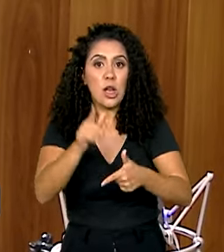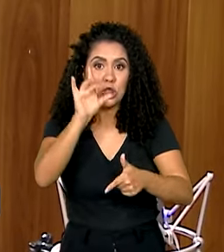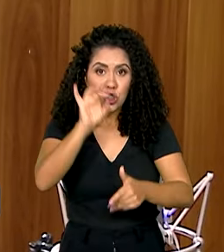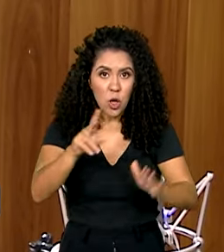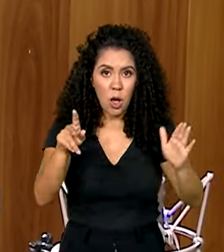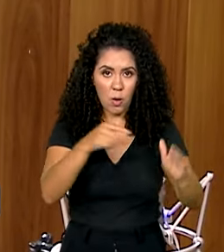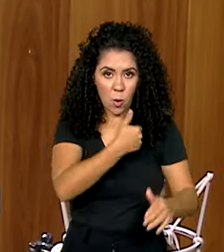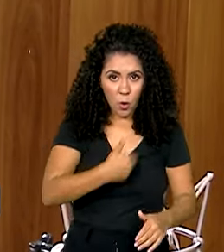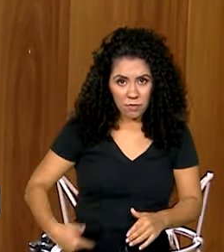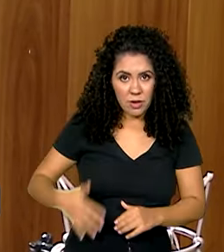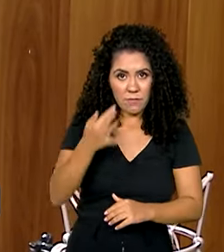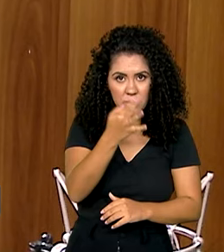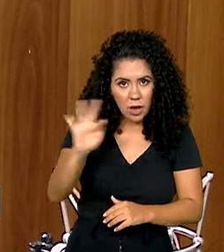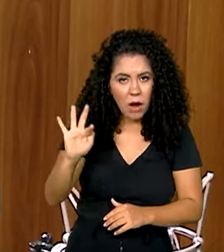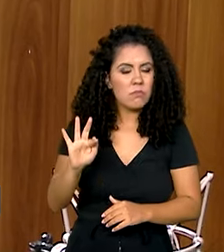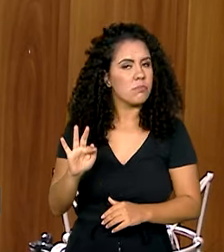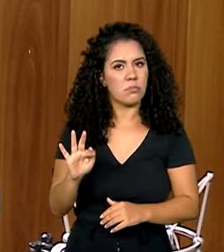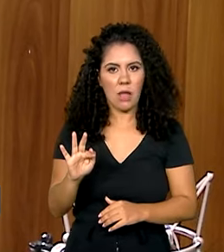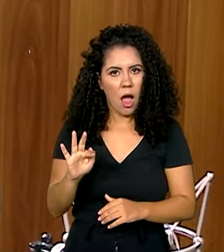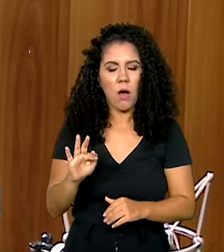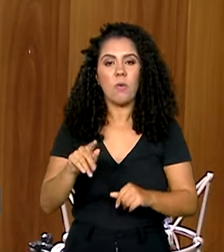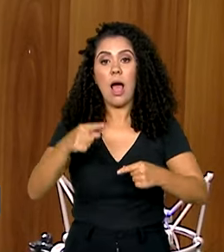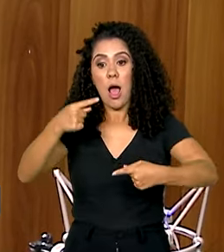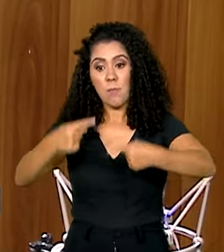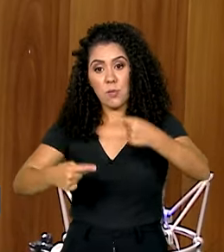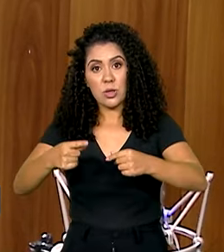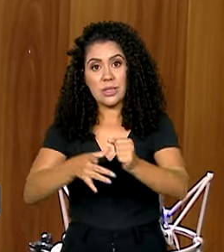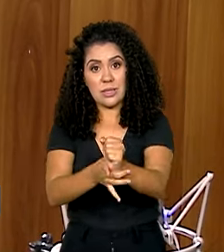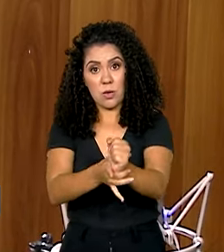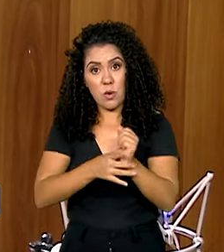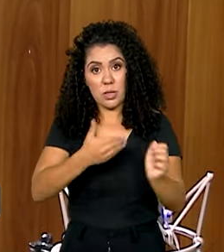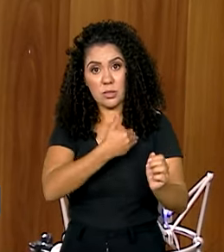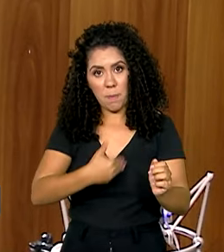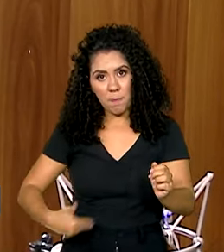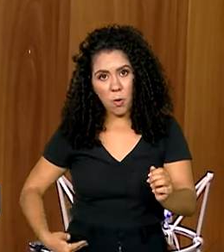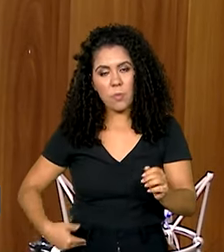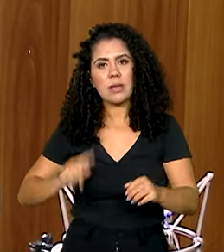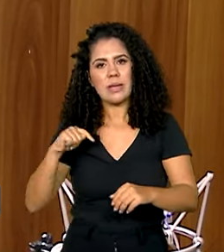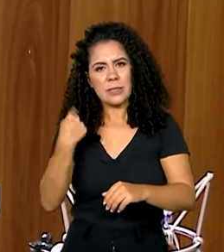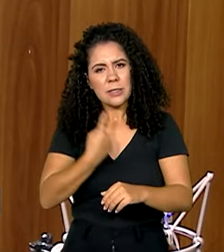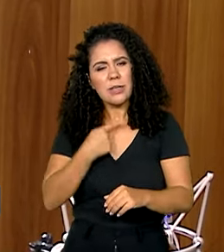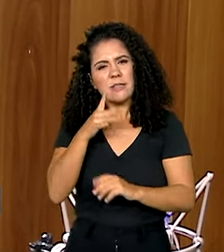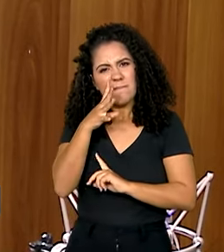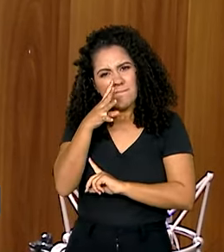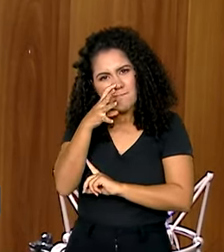governo federal. A política de segurança pública, a gente tem insistido nisso,